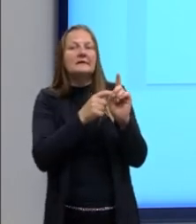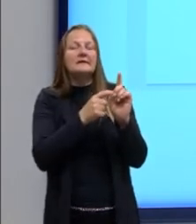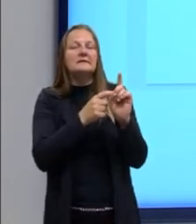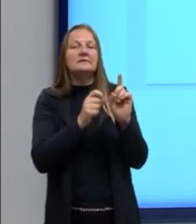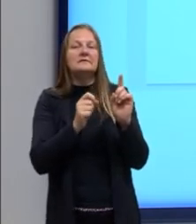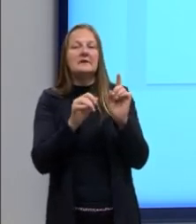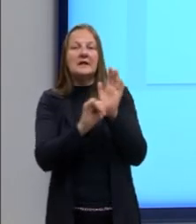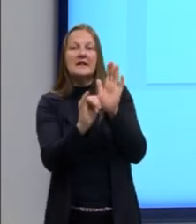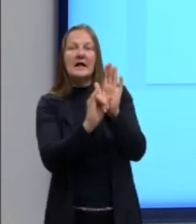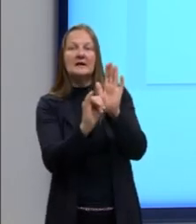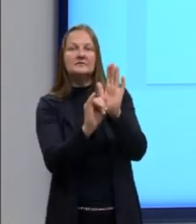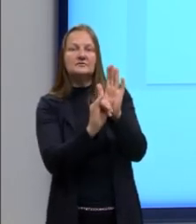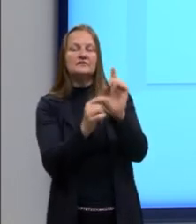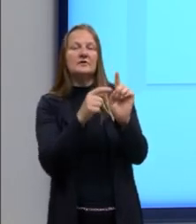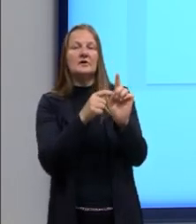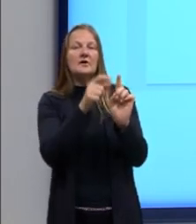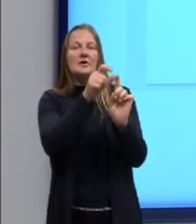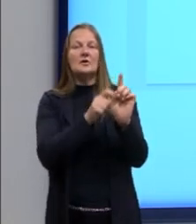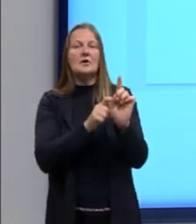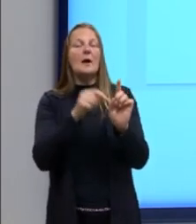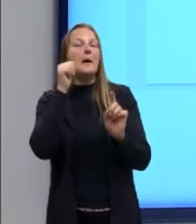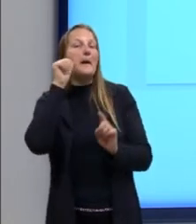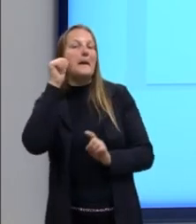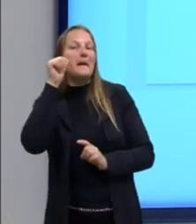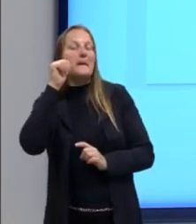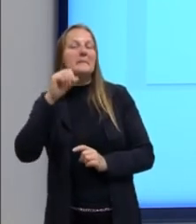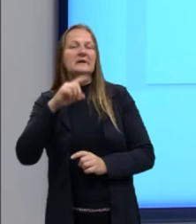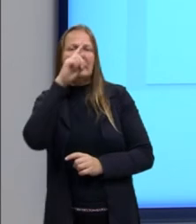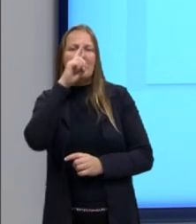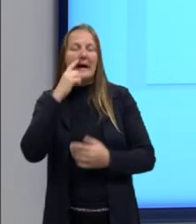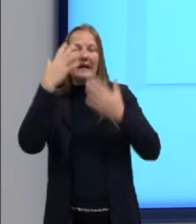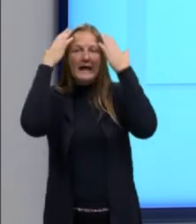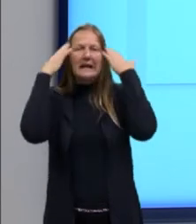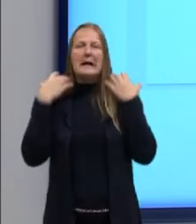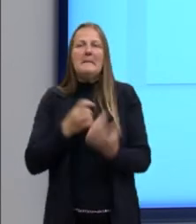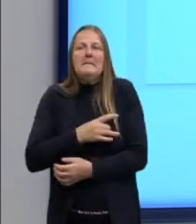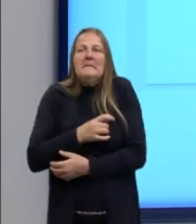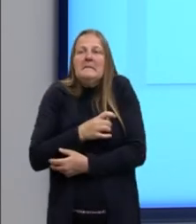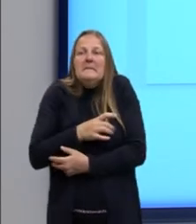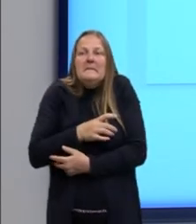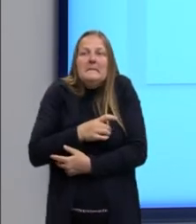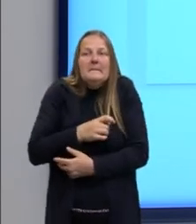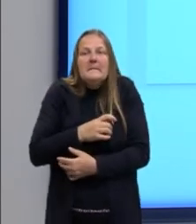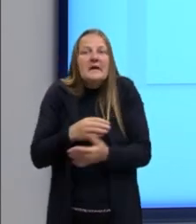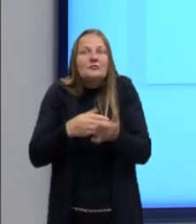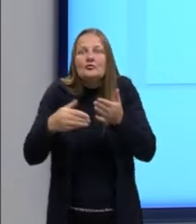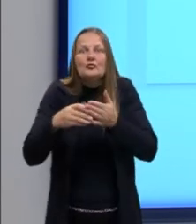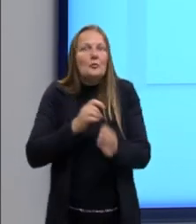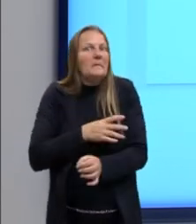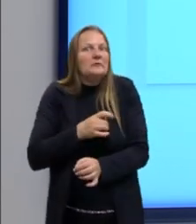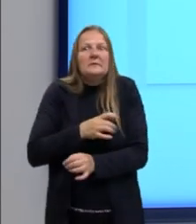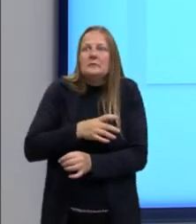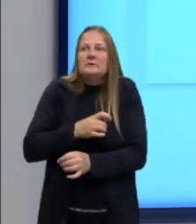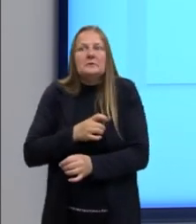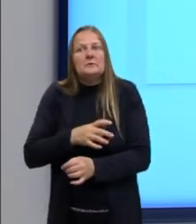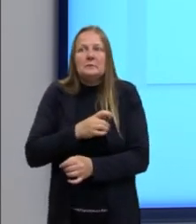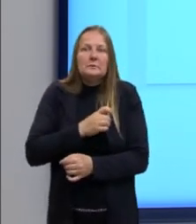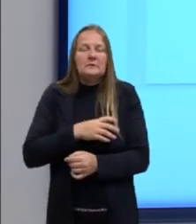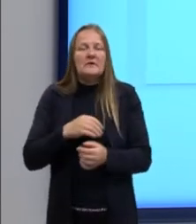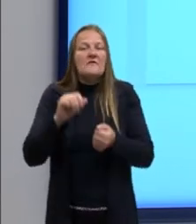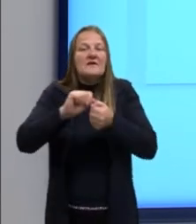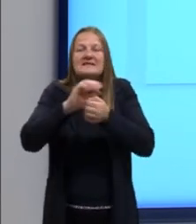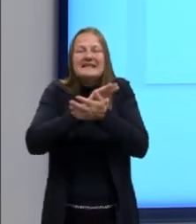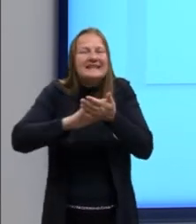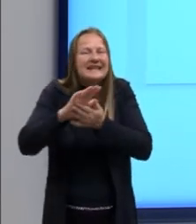narrativa que ela era uma menina amarelada de medo porque ela tinha medo de tudo ela não fazia nada